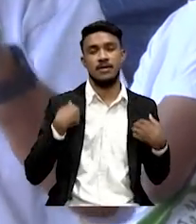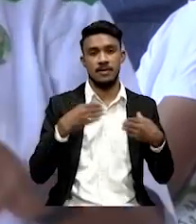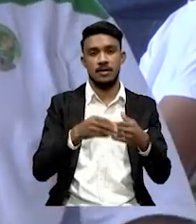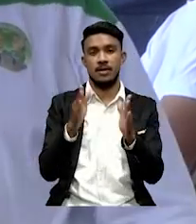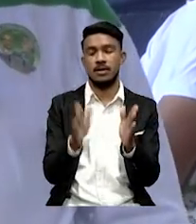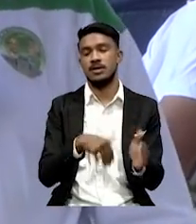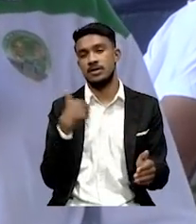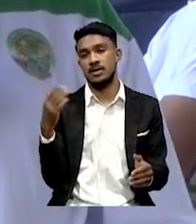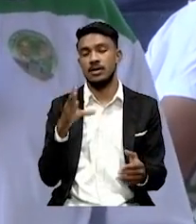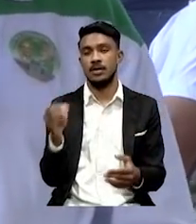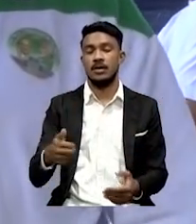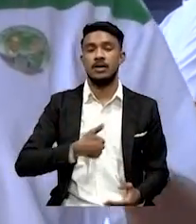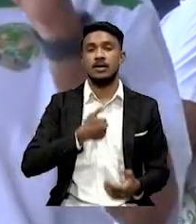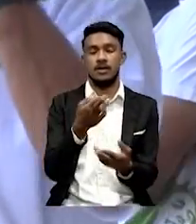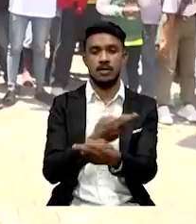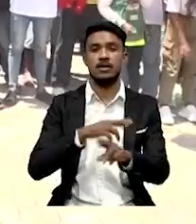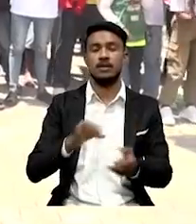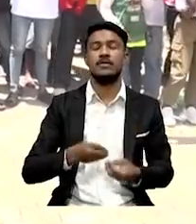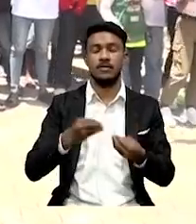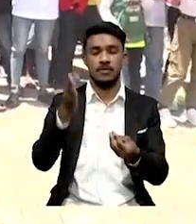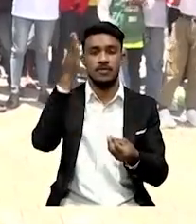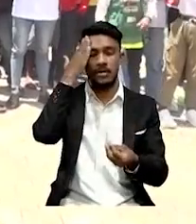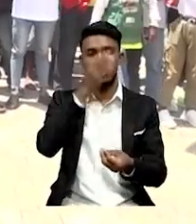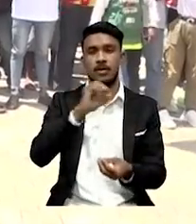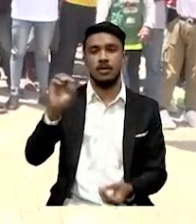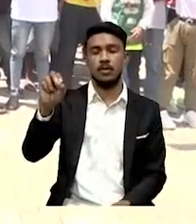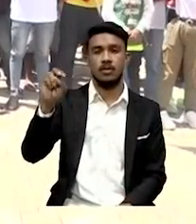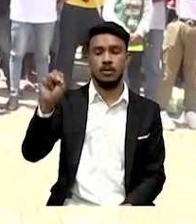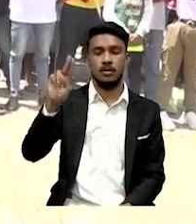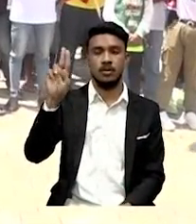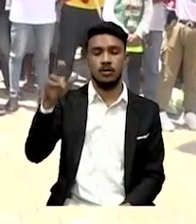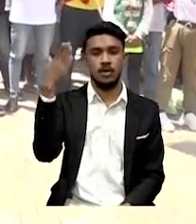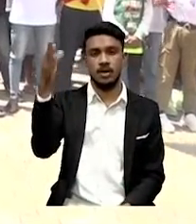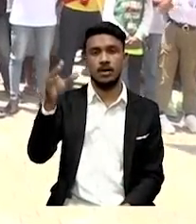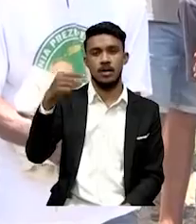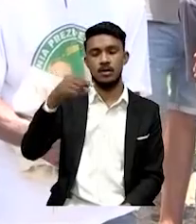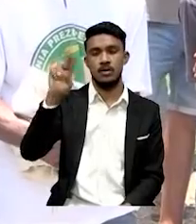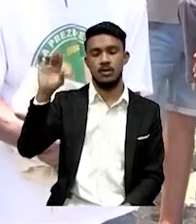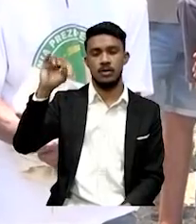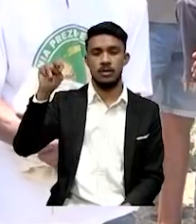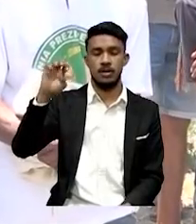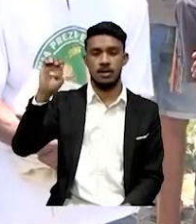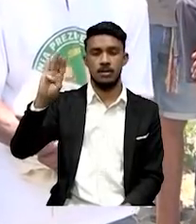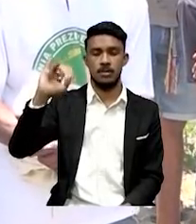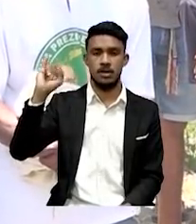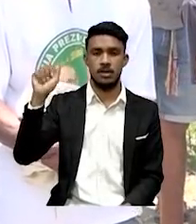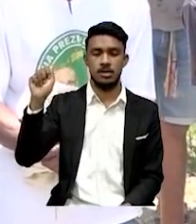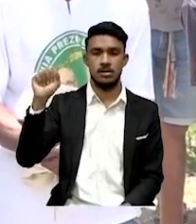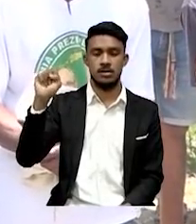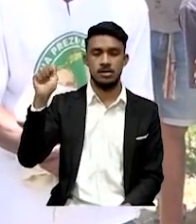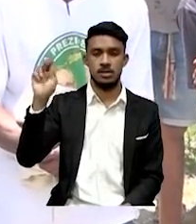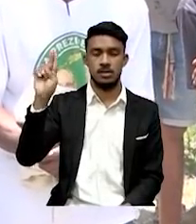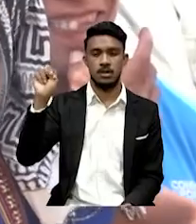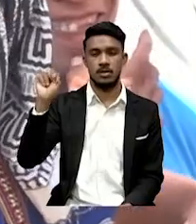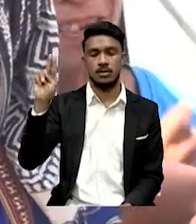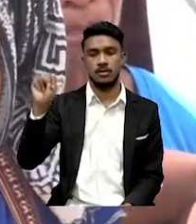Balon recomenda nia hodi lidera missão ONU e a Guiné-Bissau. Mas que nune, Ramuzorta Hateten, e a momento neba, liderança Ruma